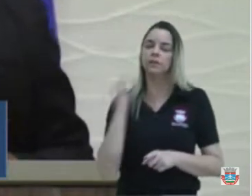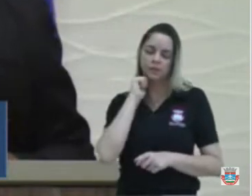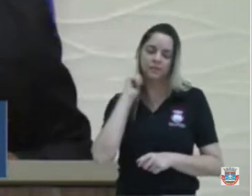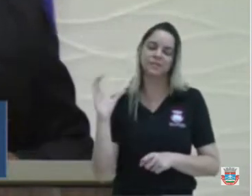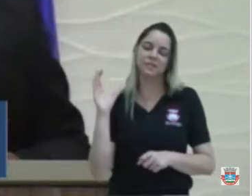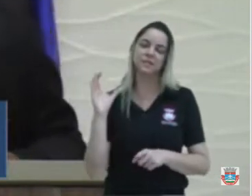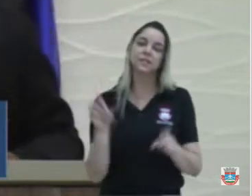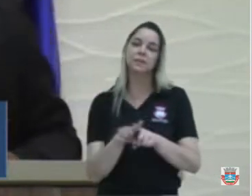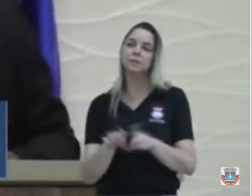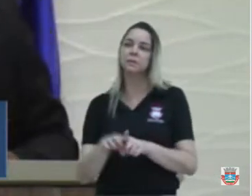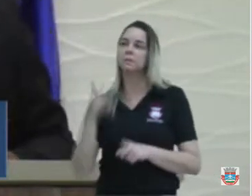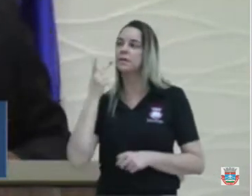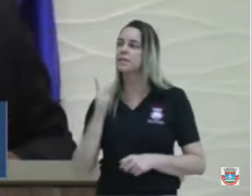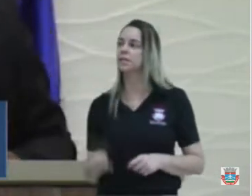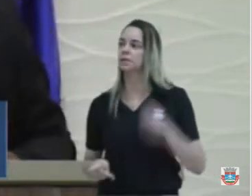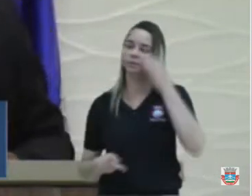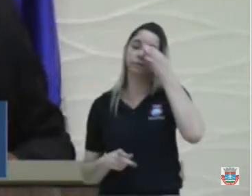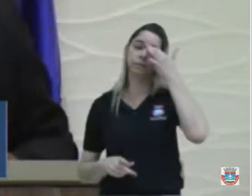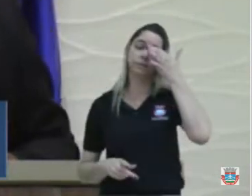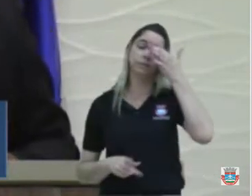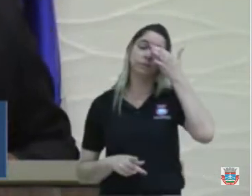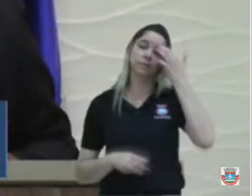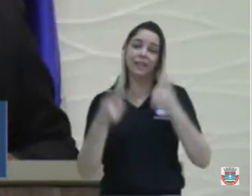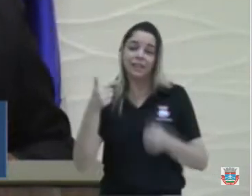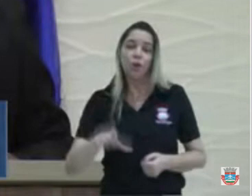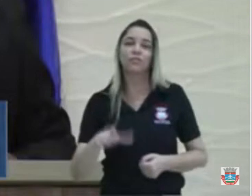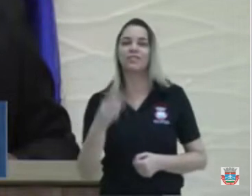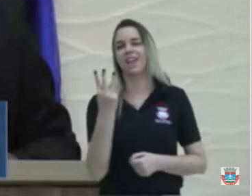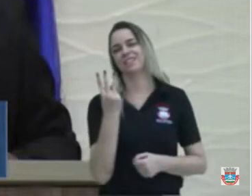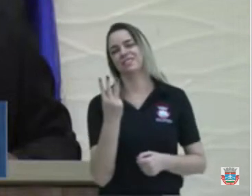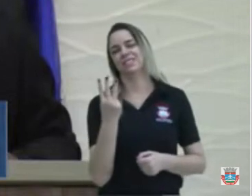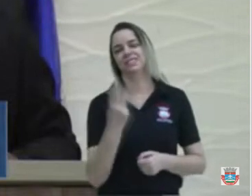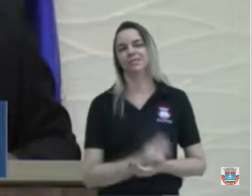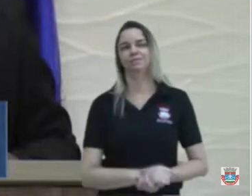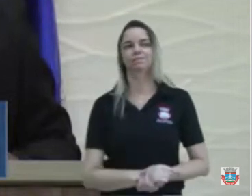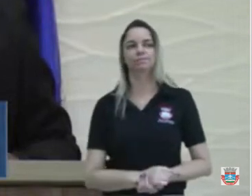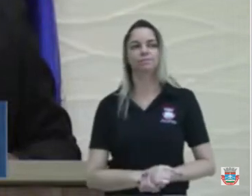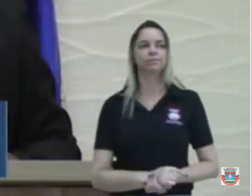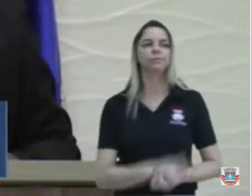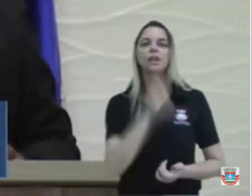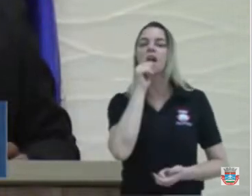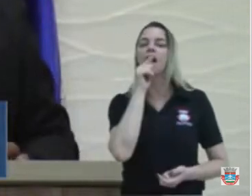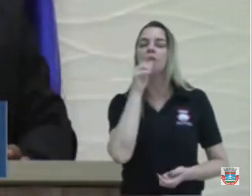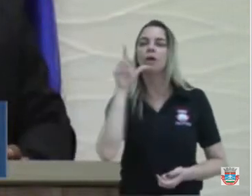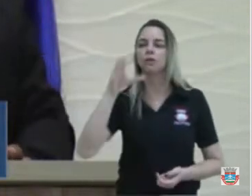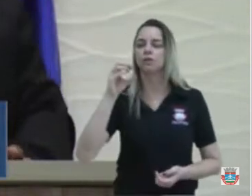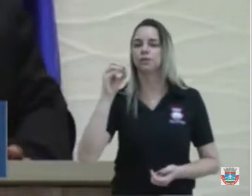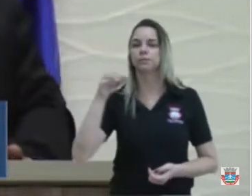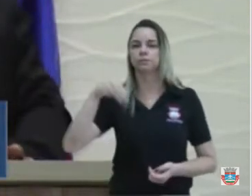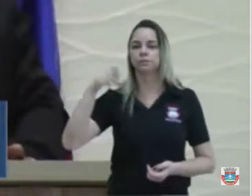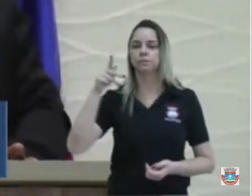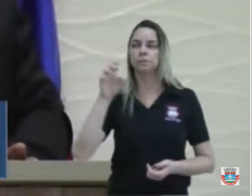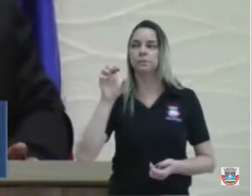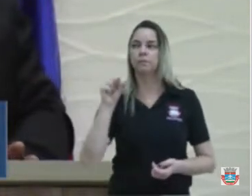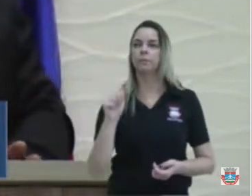vez. Estivemos por 3 vezes na Compesa, no Recife. A Compesa prometia, só que dizia, não adianta